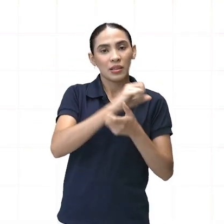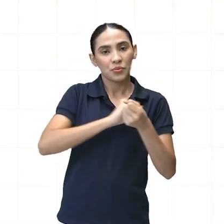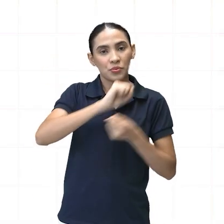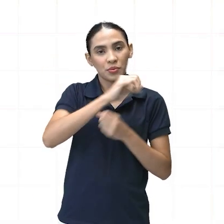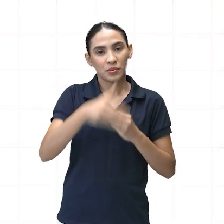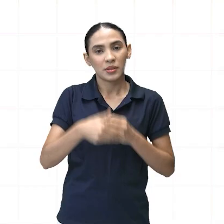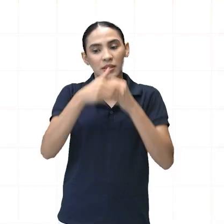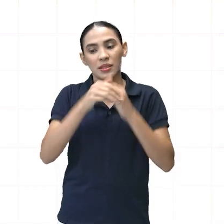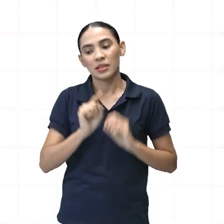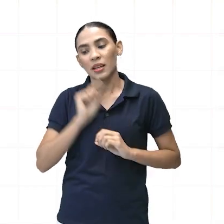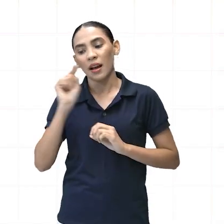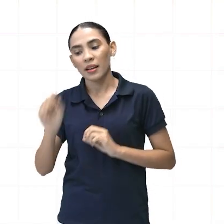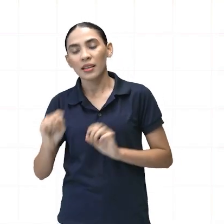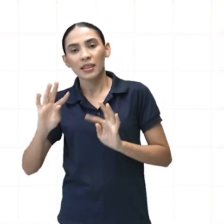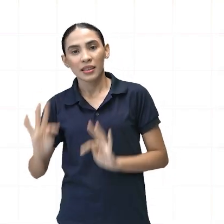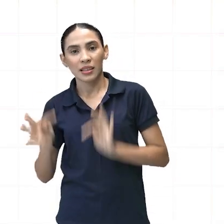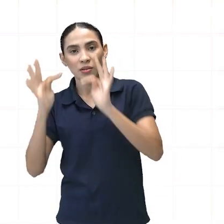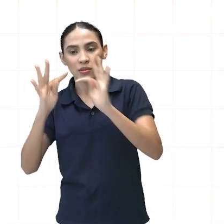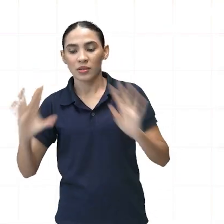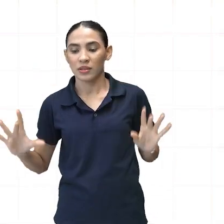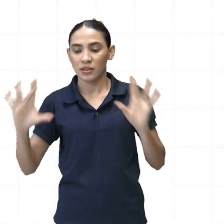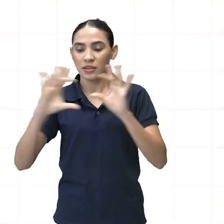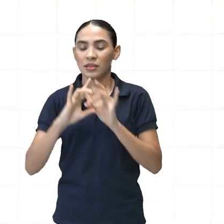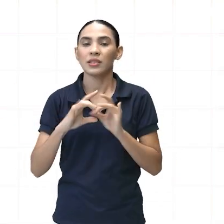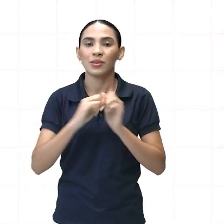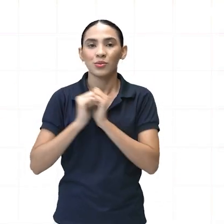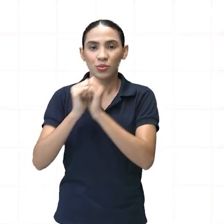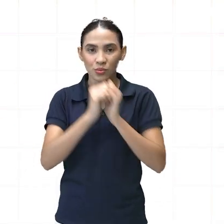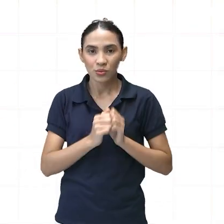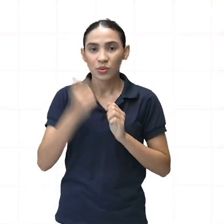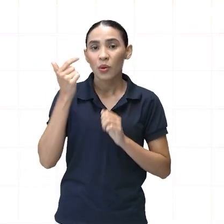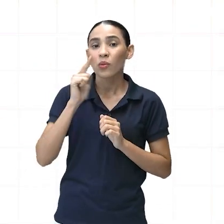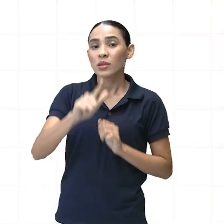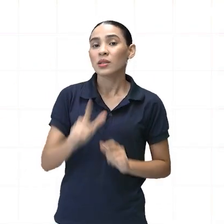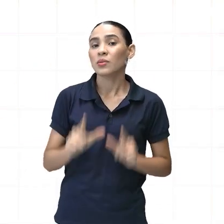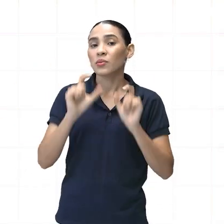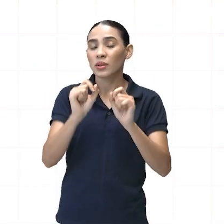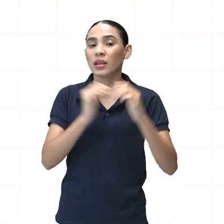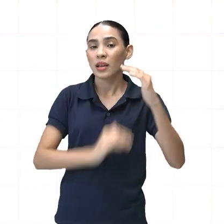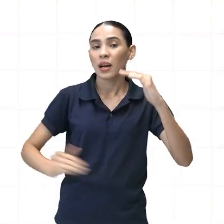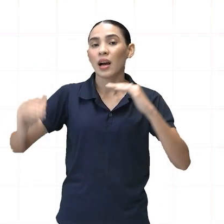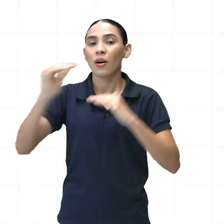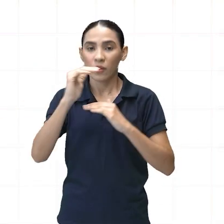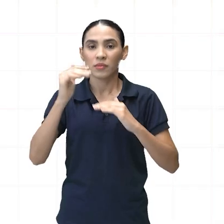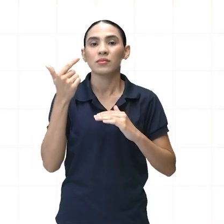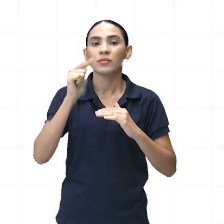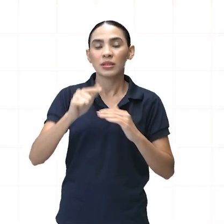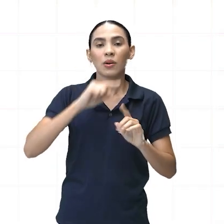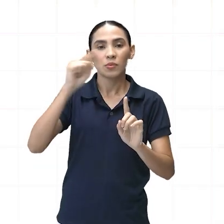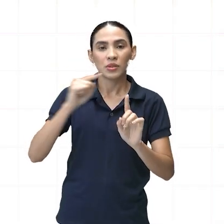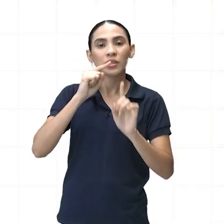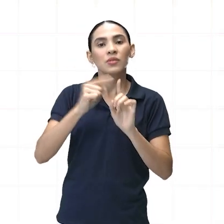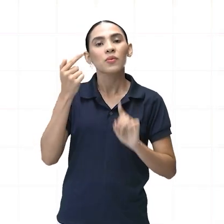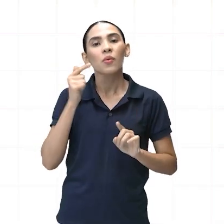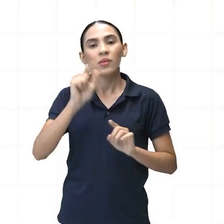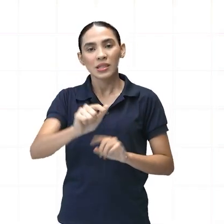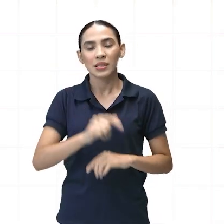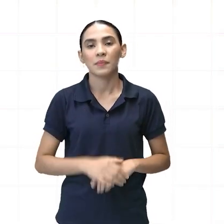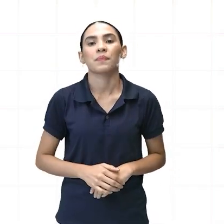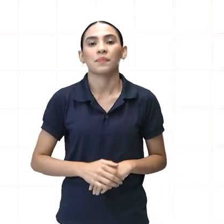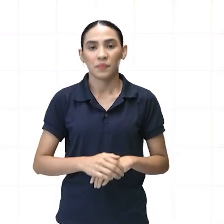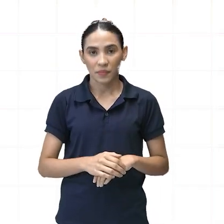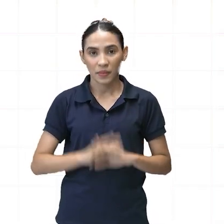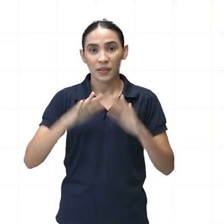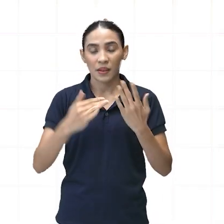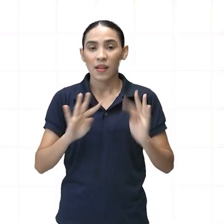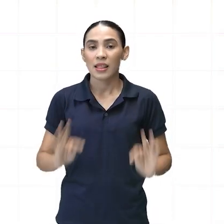sustentabilidade quanto a tecnologia, elas têm que estar juntas para o quê? Alcançar determinados objetivos,